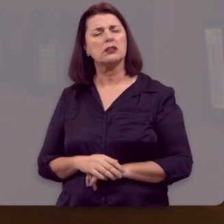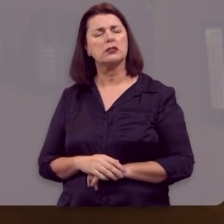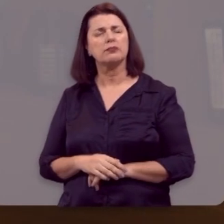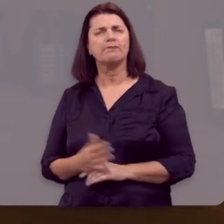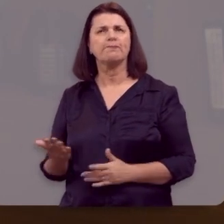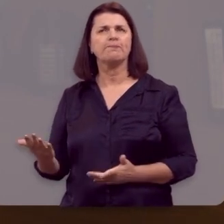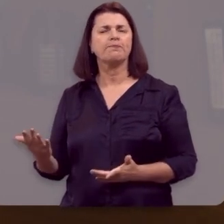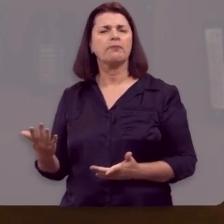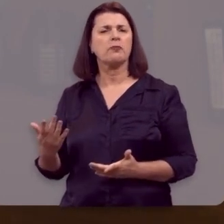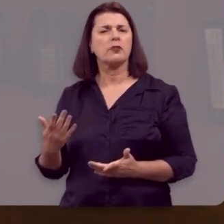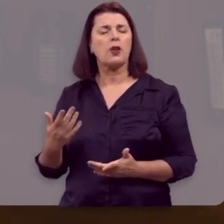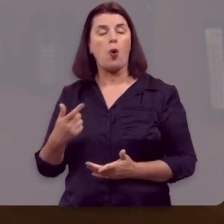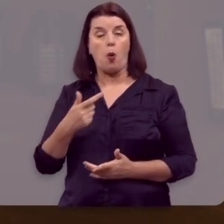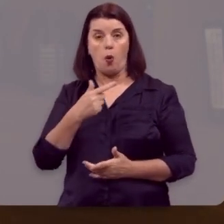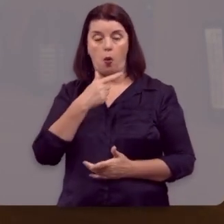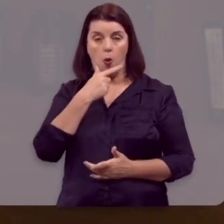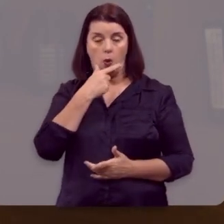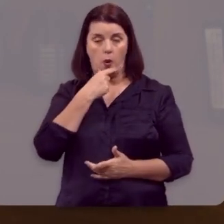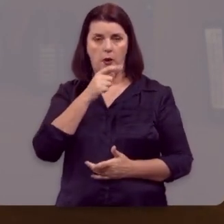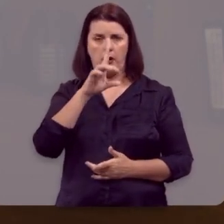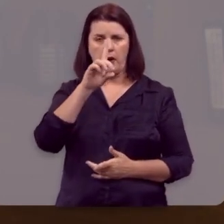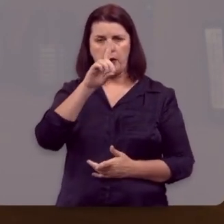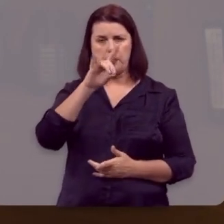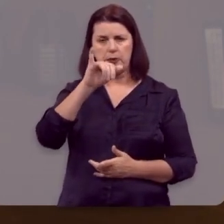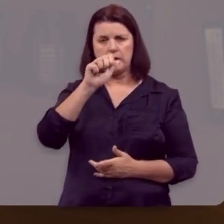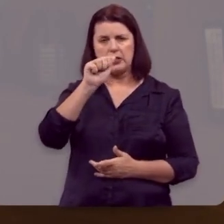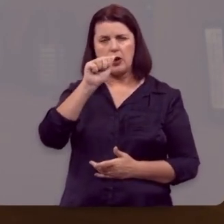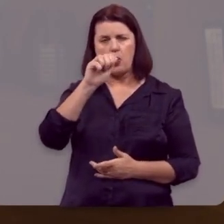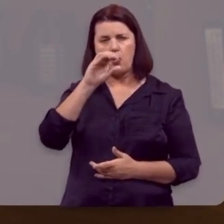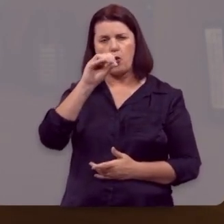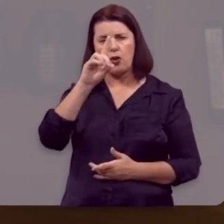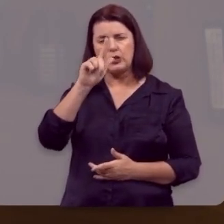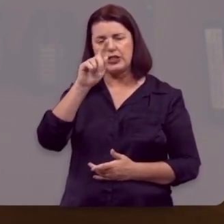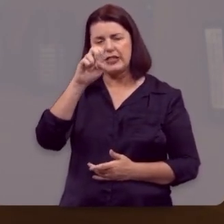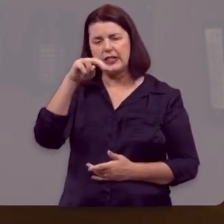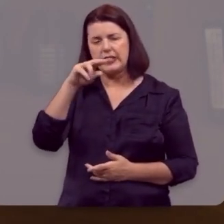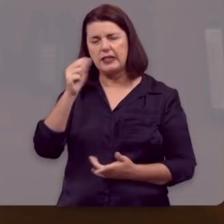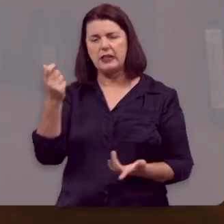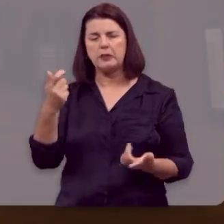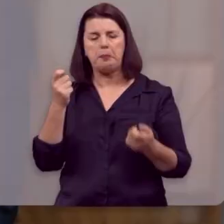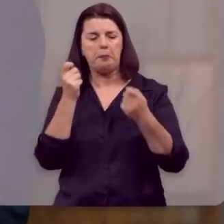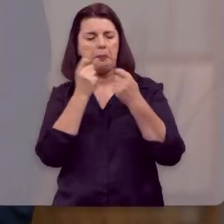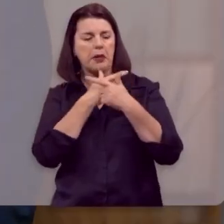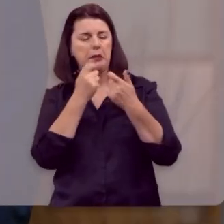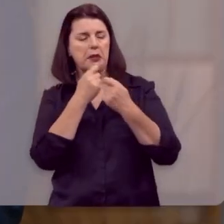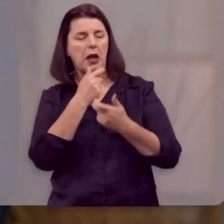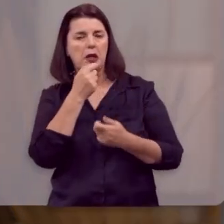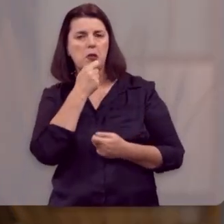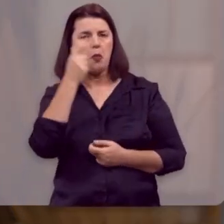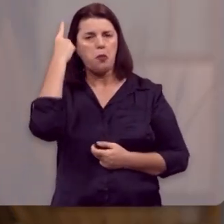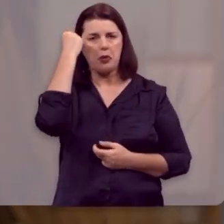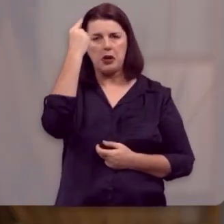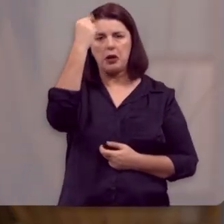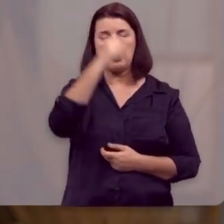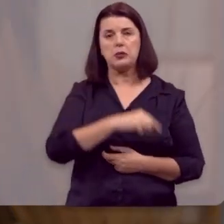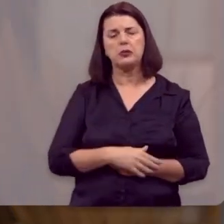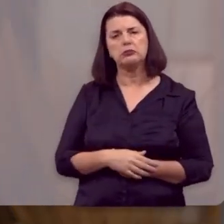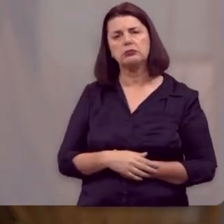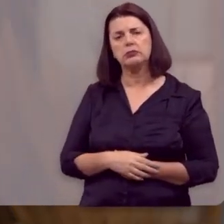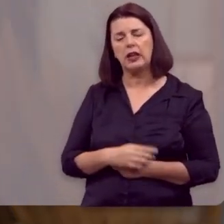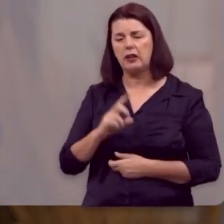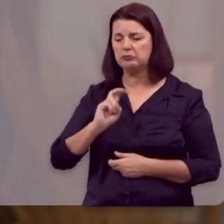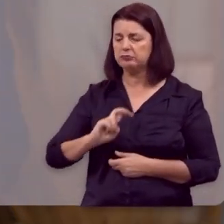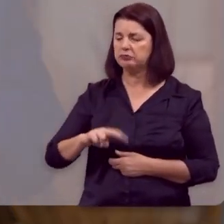Isso levou Diógenes a satirizar com os gregos. Ele saiu em